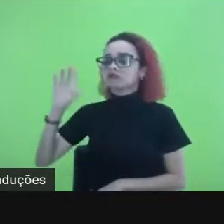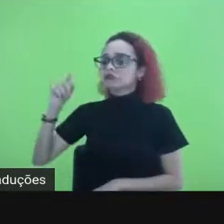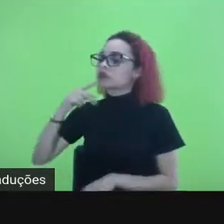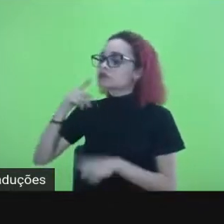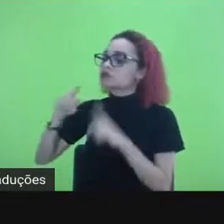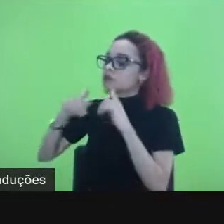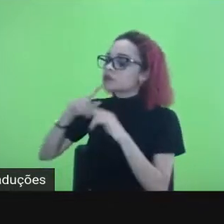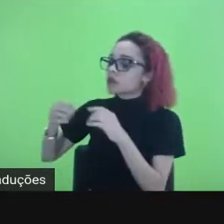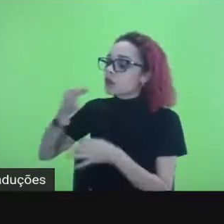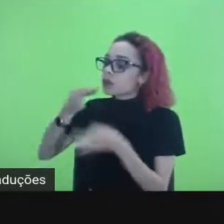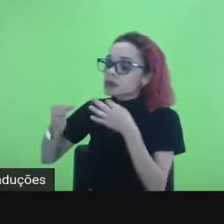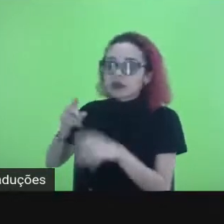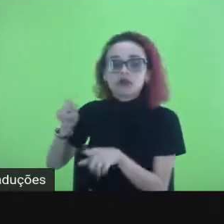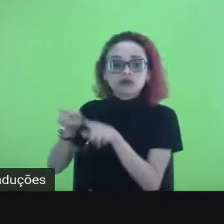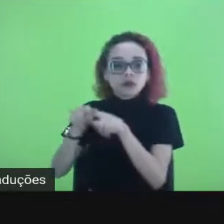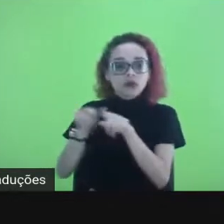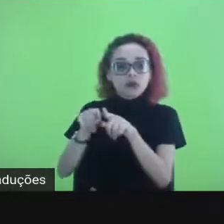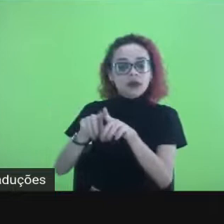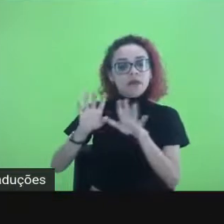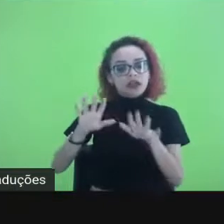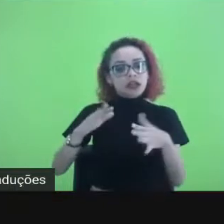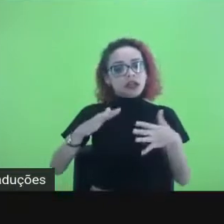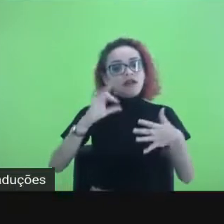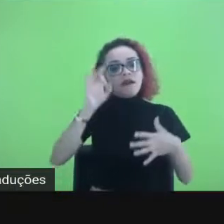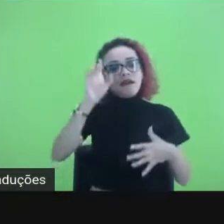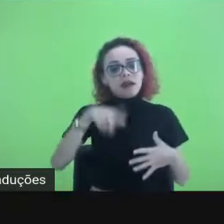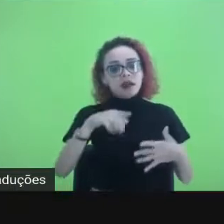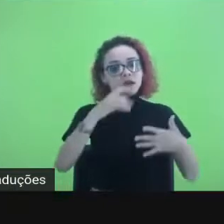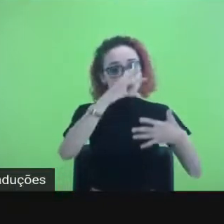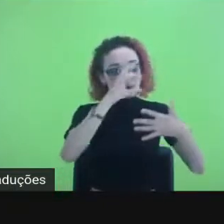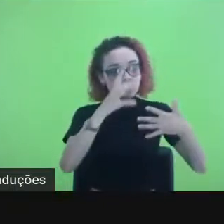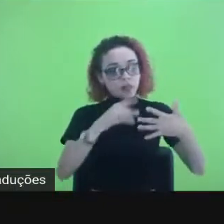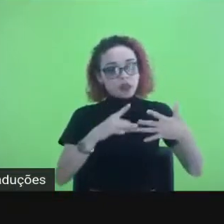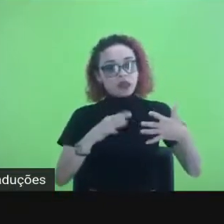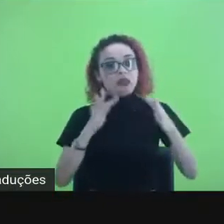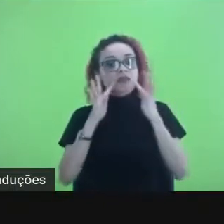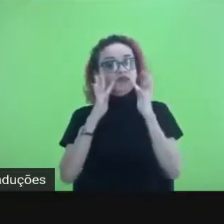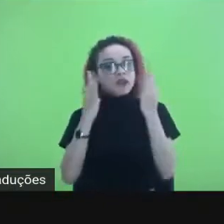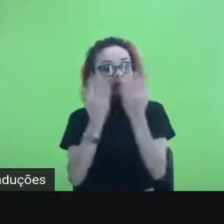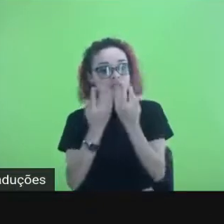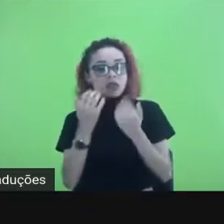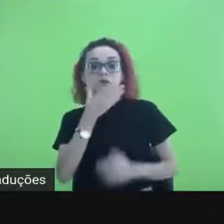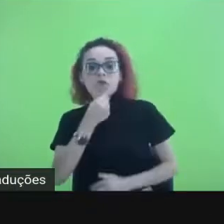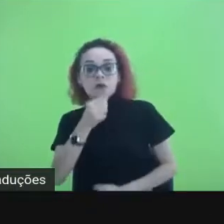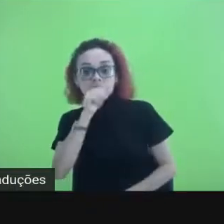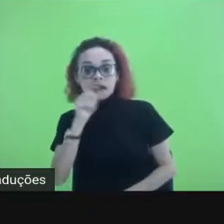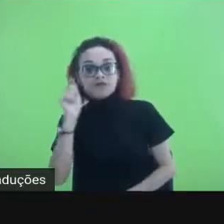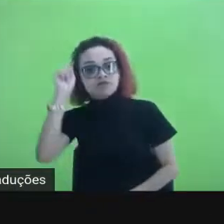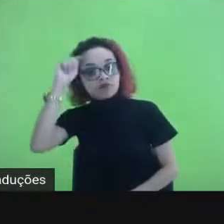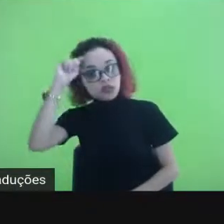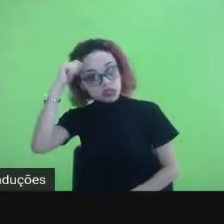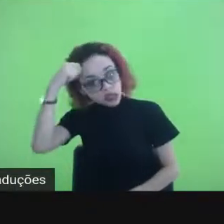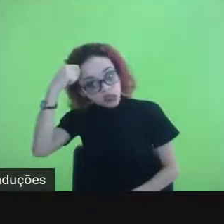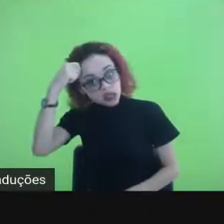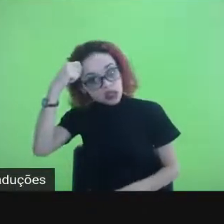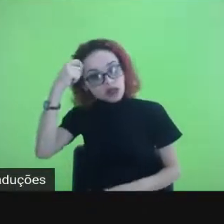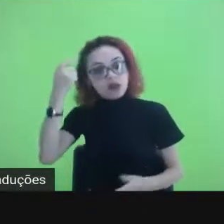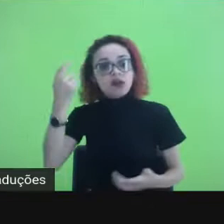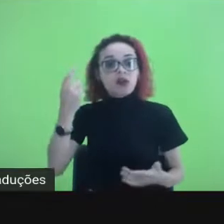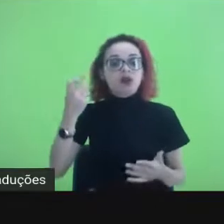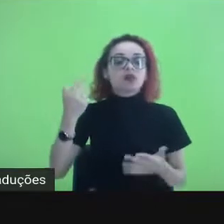uma série de questões, né, vindas de uma família onde meu pai é negro, uma série de atravessamentos que eu